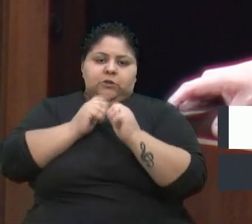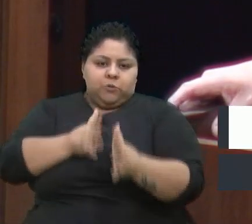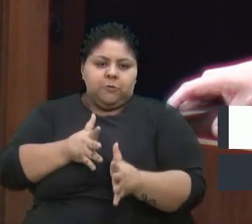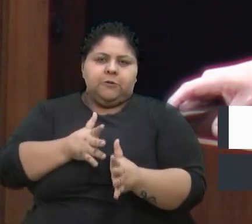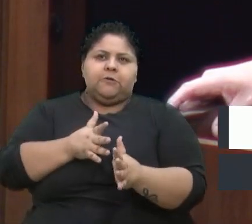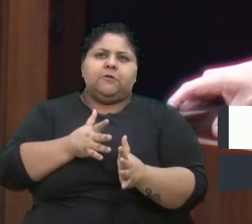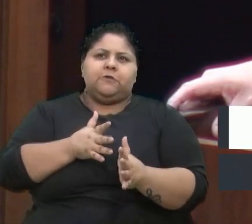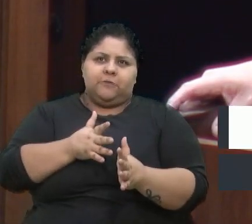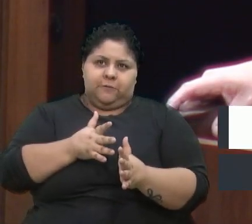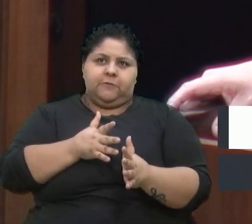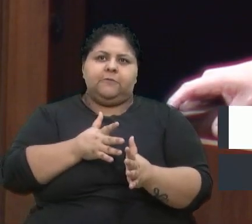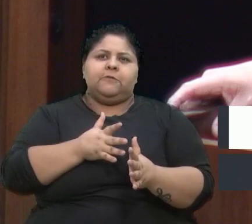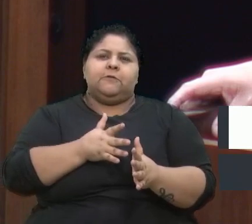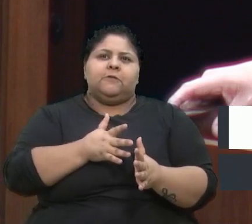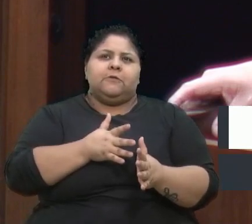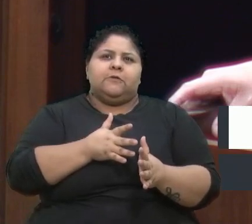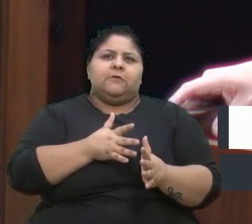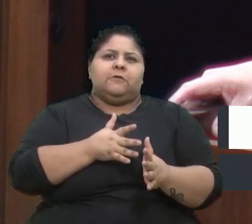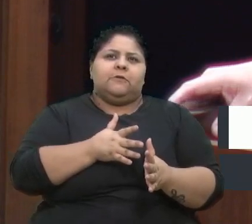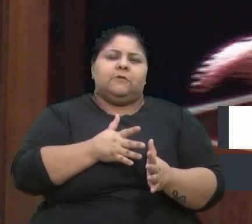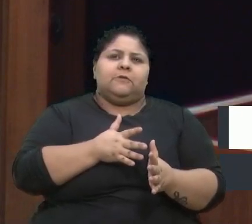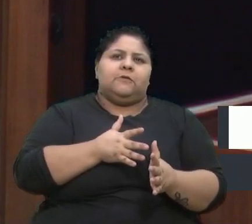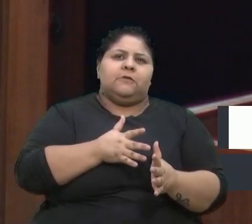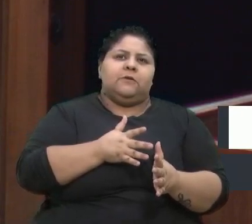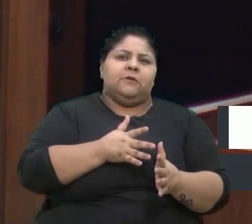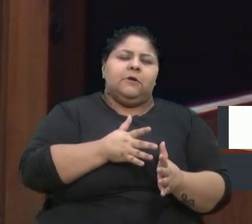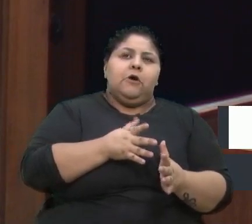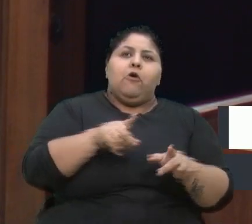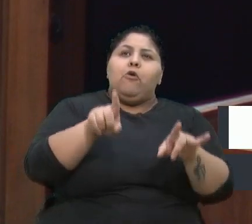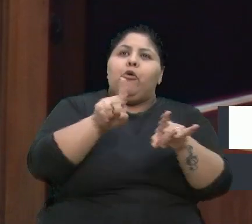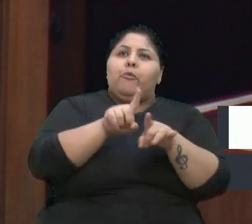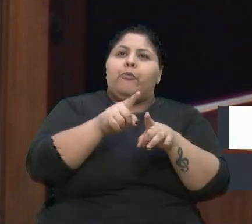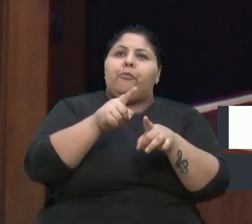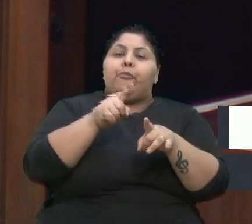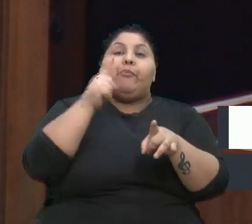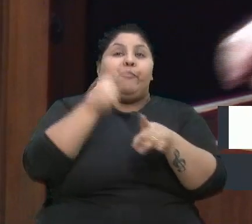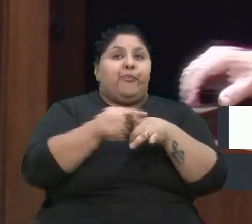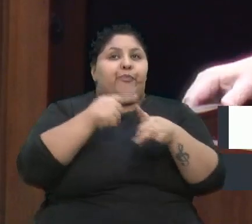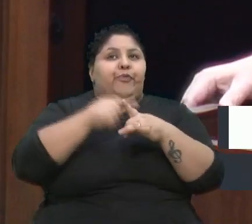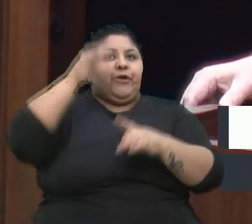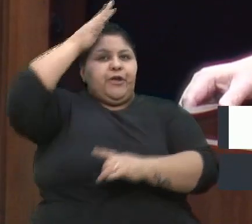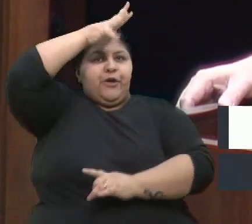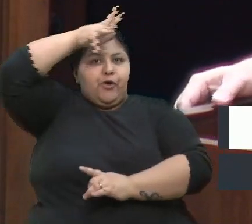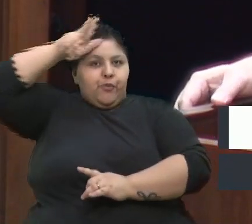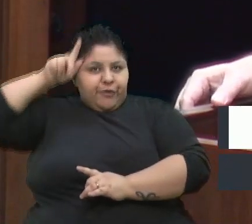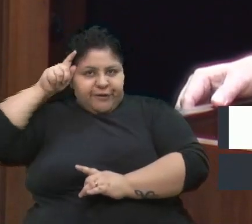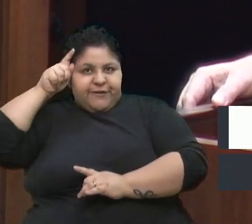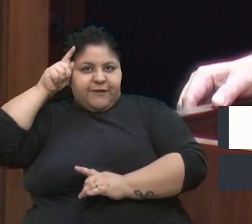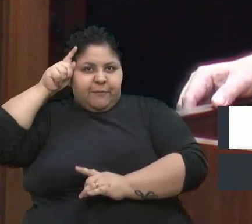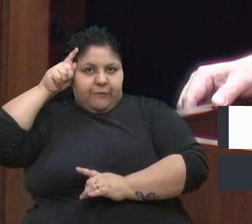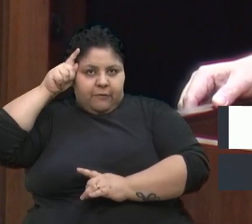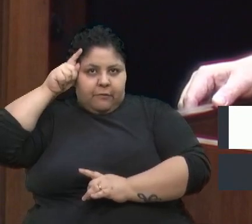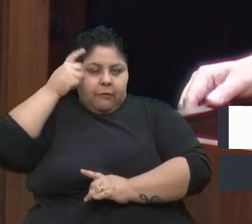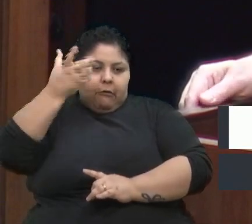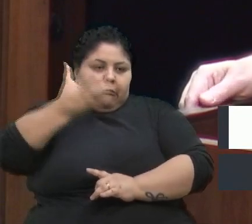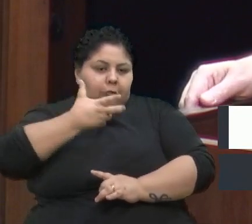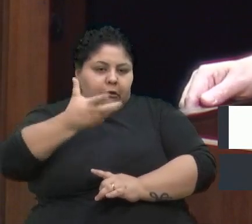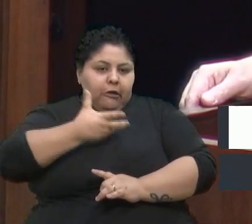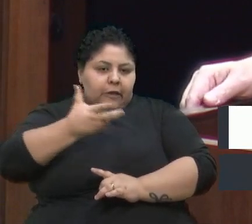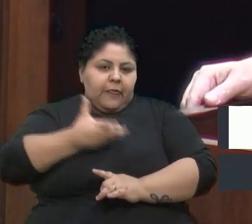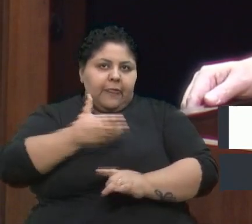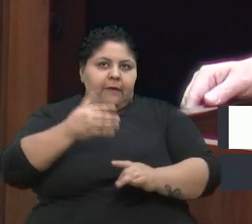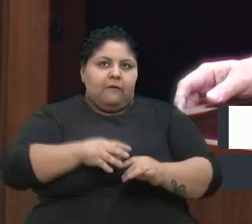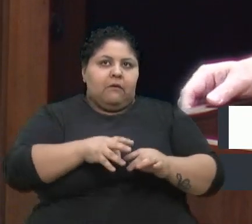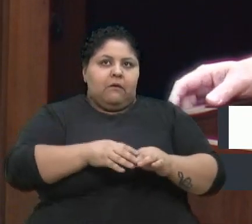seja, ações que o município impetrou para demolir as escolas de samba Nação Verde e Branco e a escola de samba